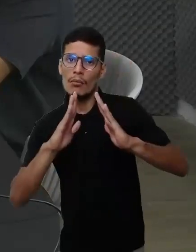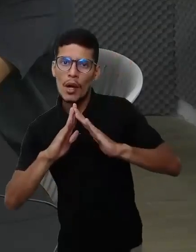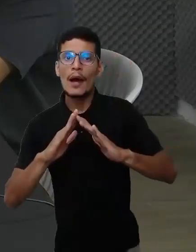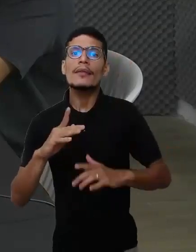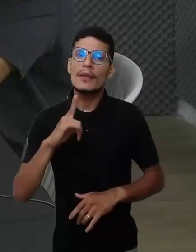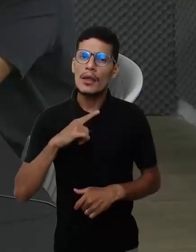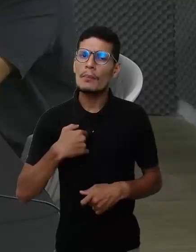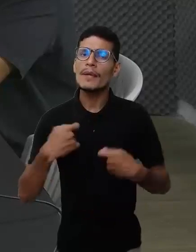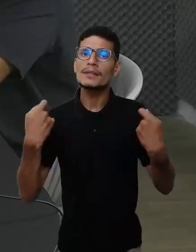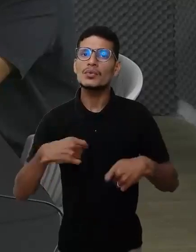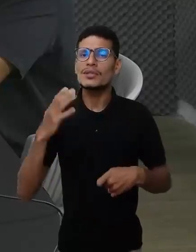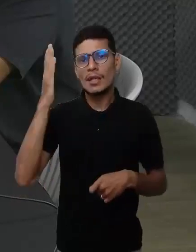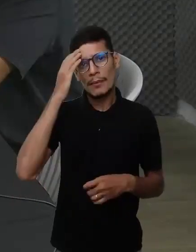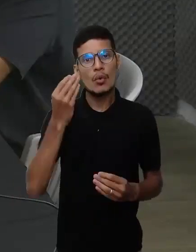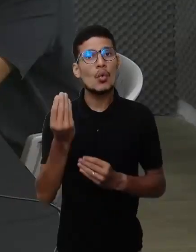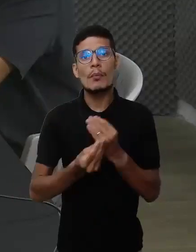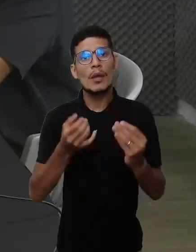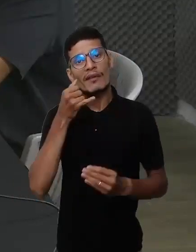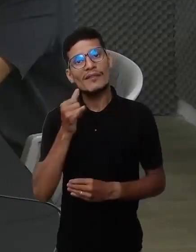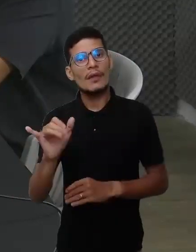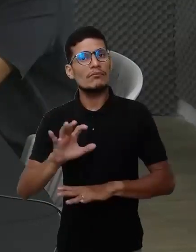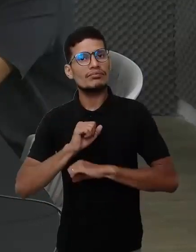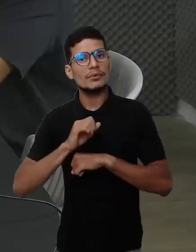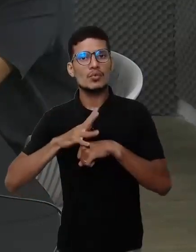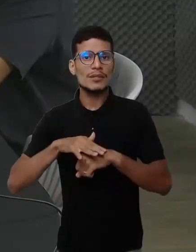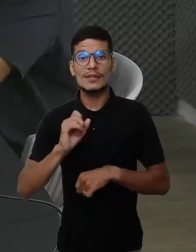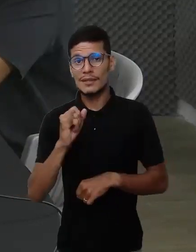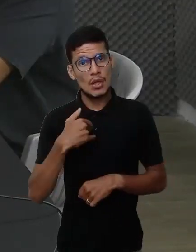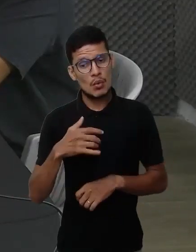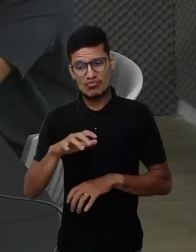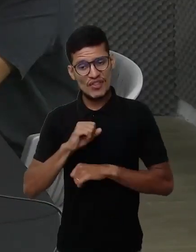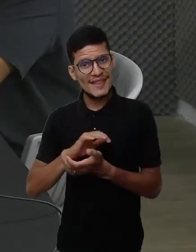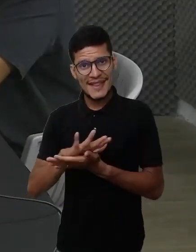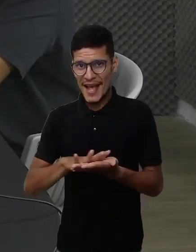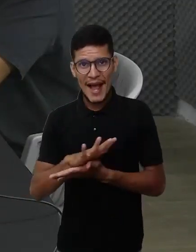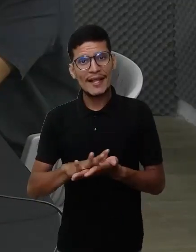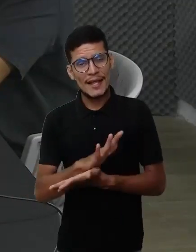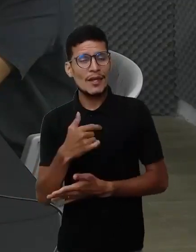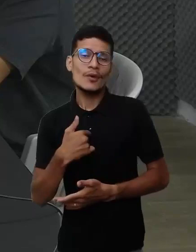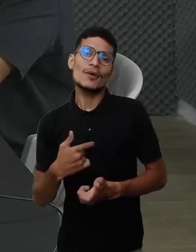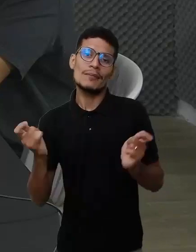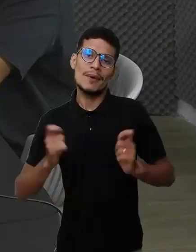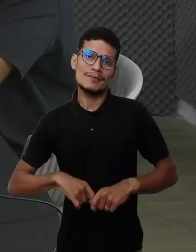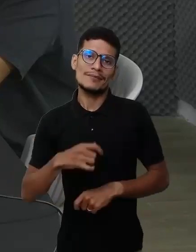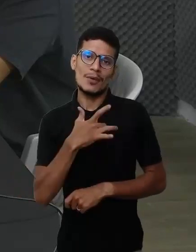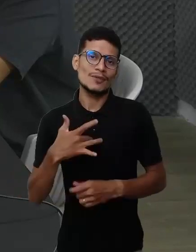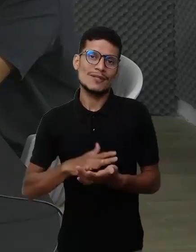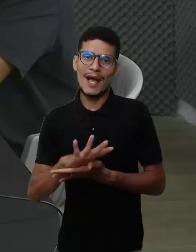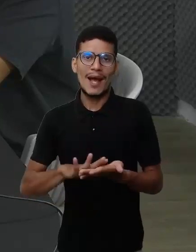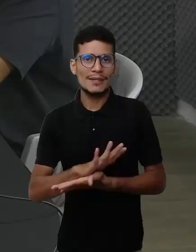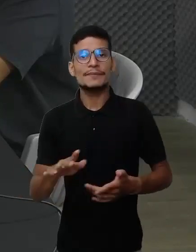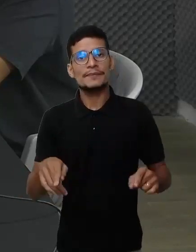saber como me prevenir de doenças, senão eu não vou ter saúde, eu vou ter, no máximo, doença. Né? Então, eu compreendo